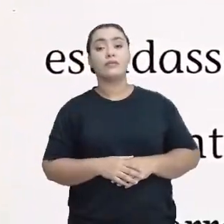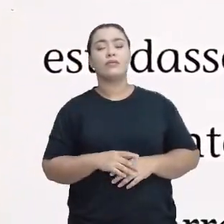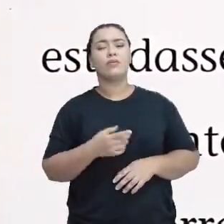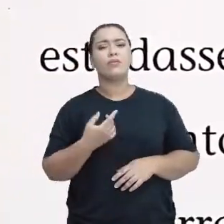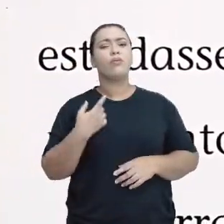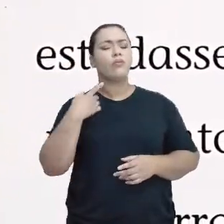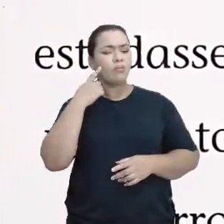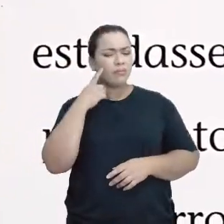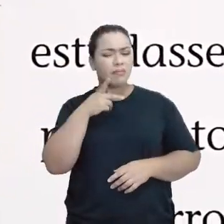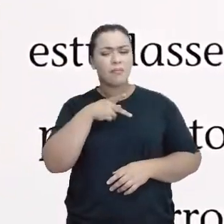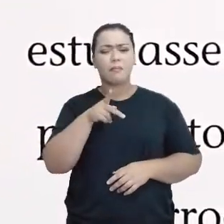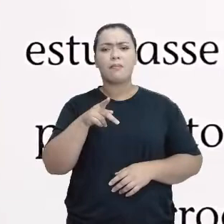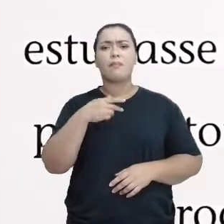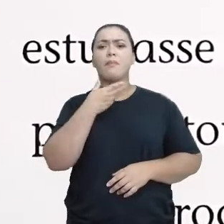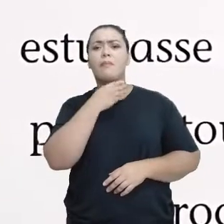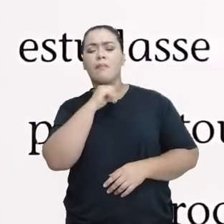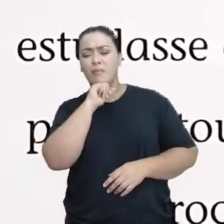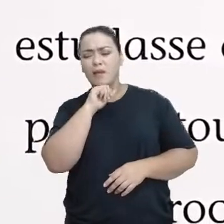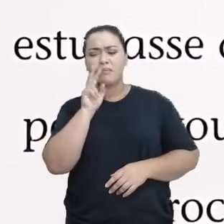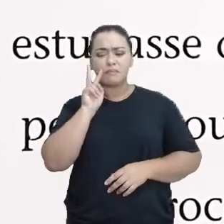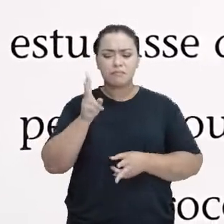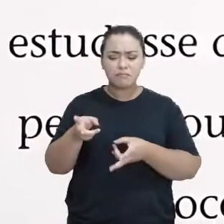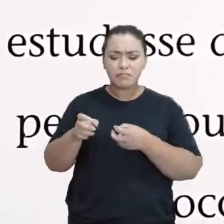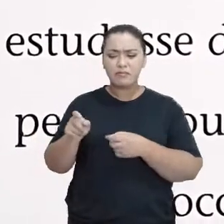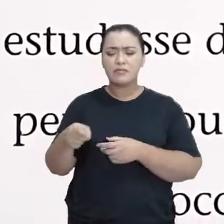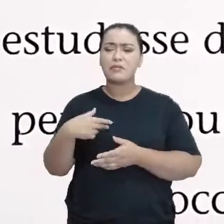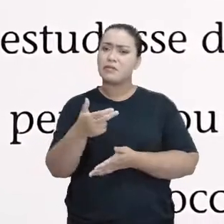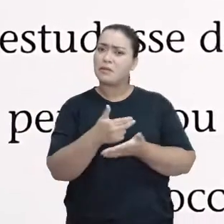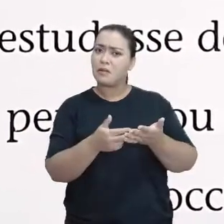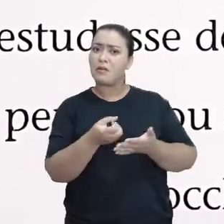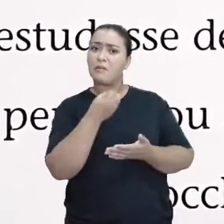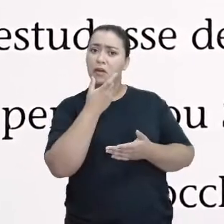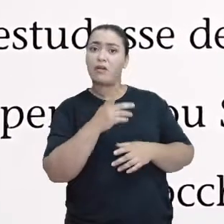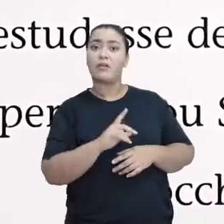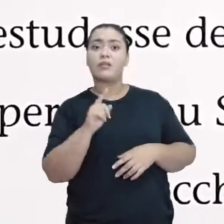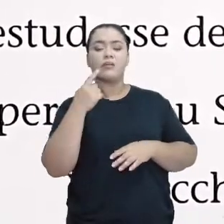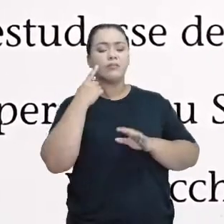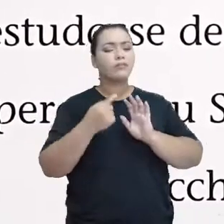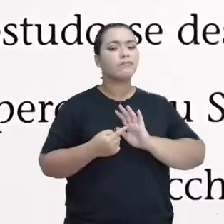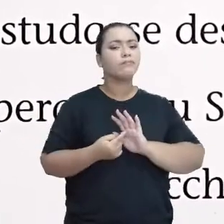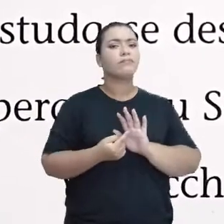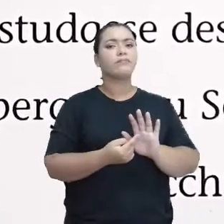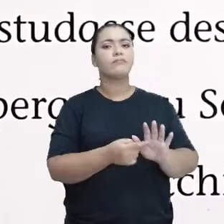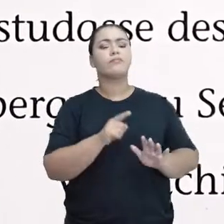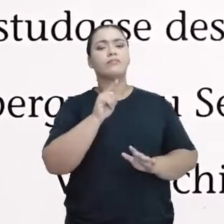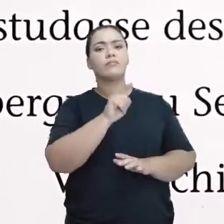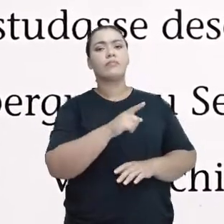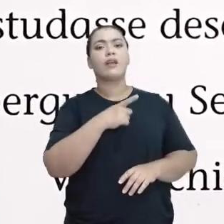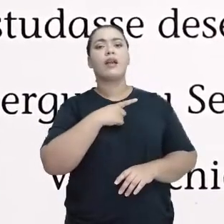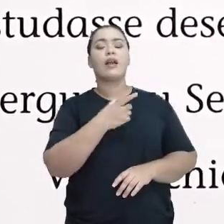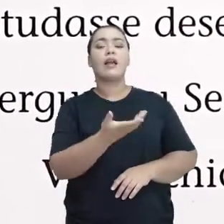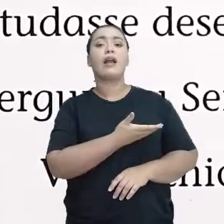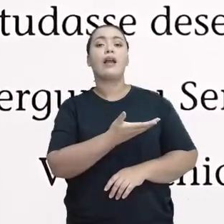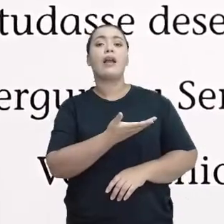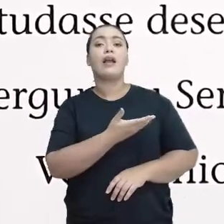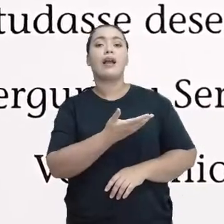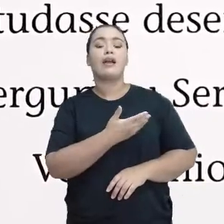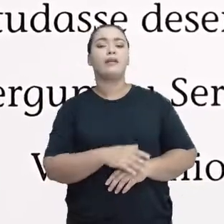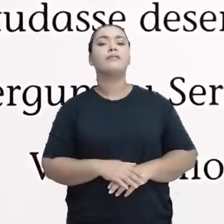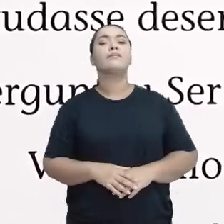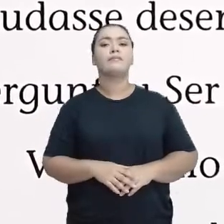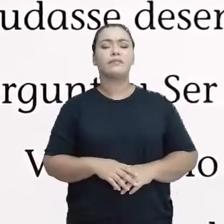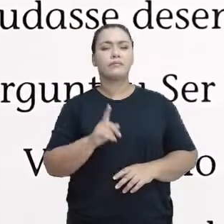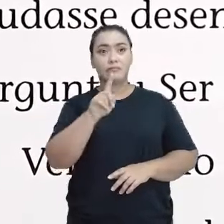de Leonardo percebeu que seus desenhos eram muito bons e levou alguns deles para mostrar ao seu amigo Verrocchio,